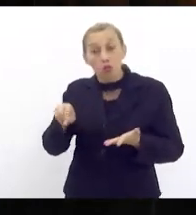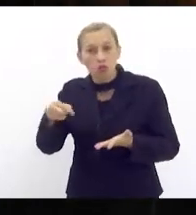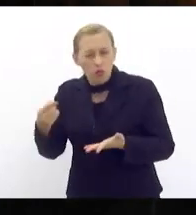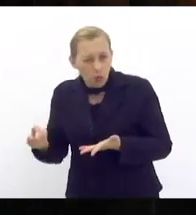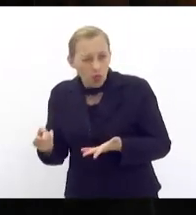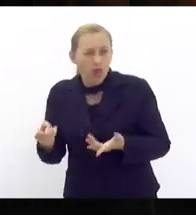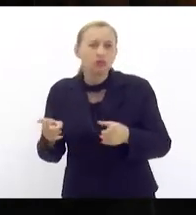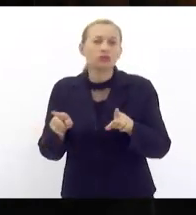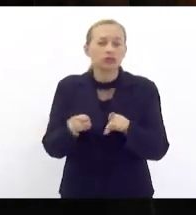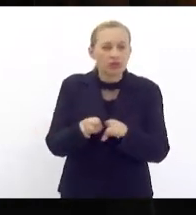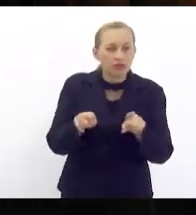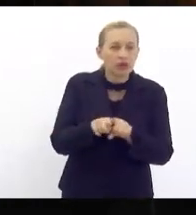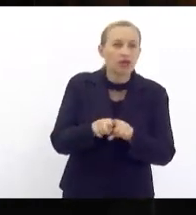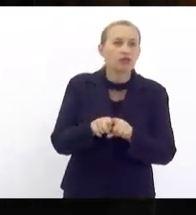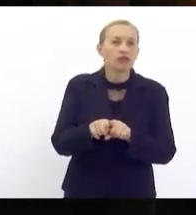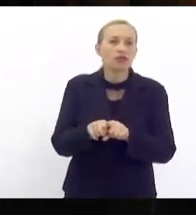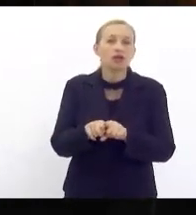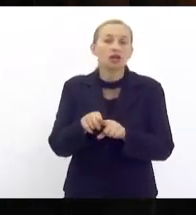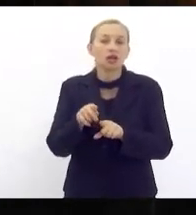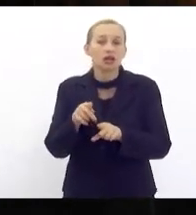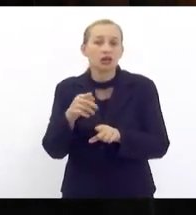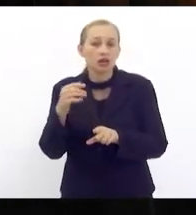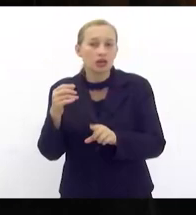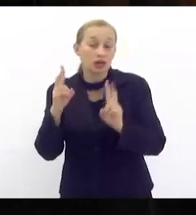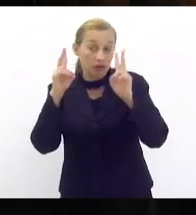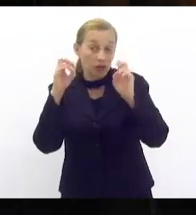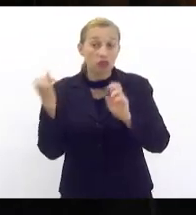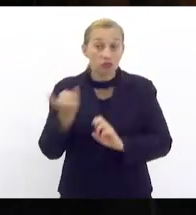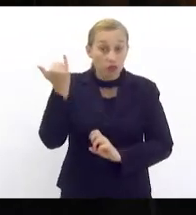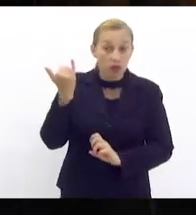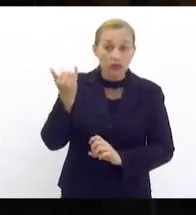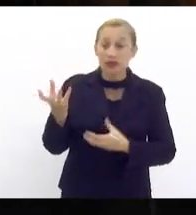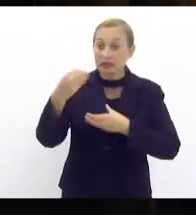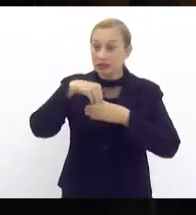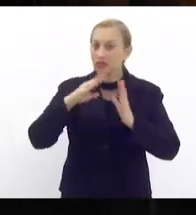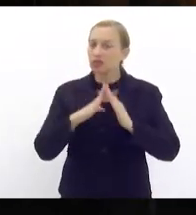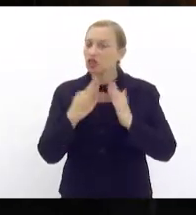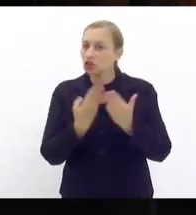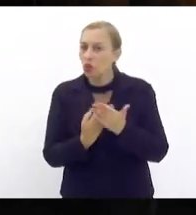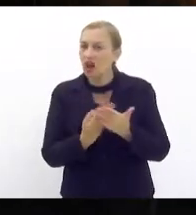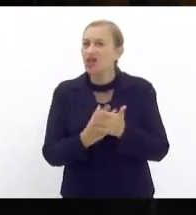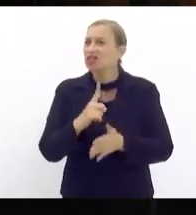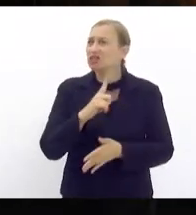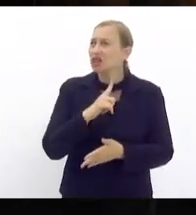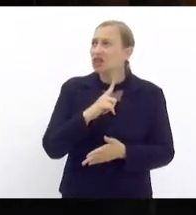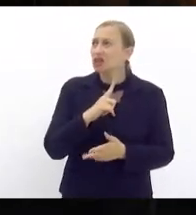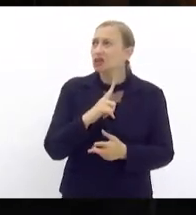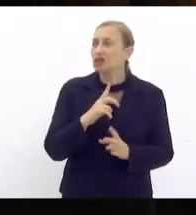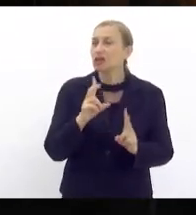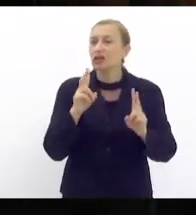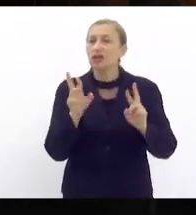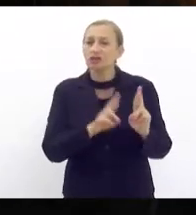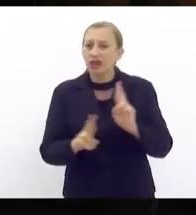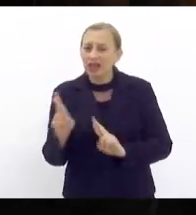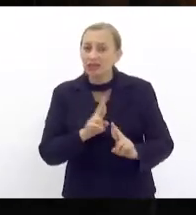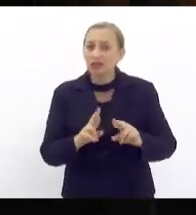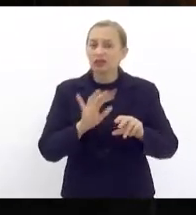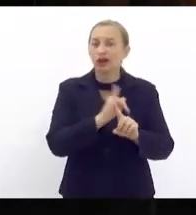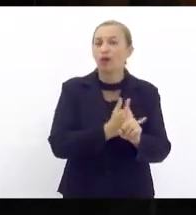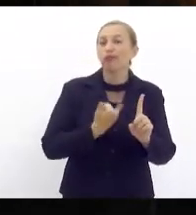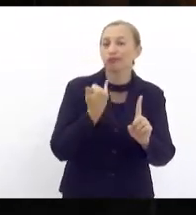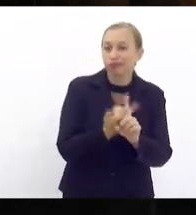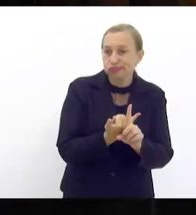distinção que é importante né dentro do âmbito da escola a gente tem as questões relacionadas ao bullying